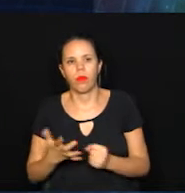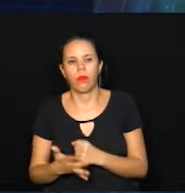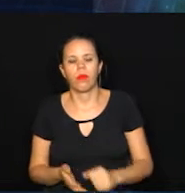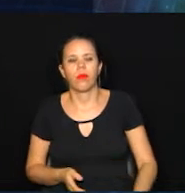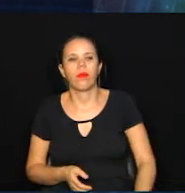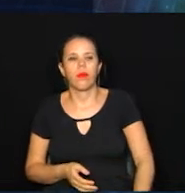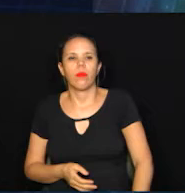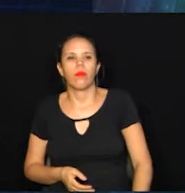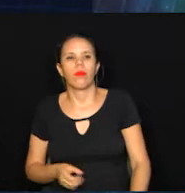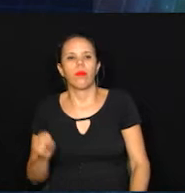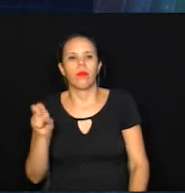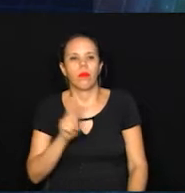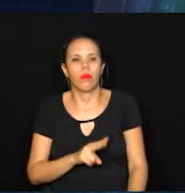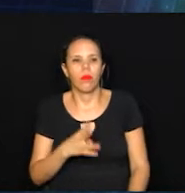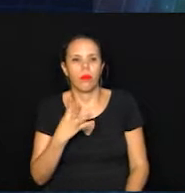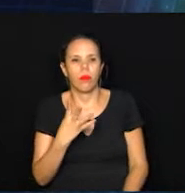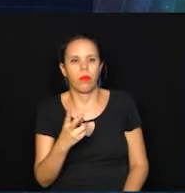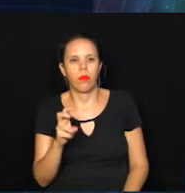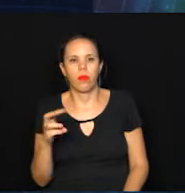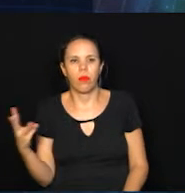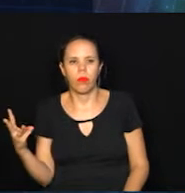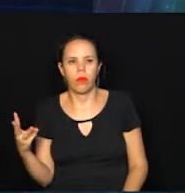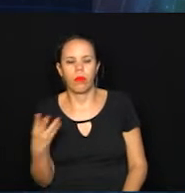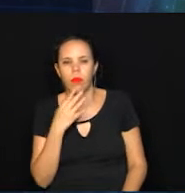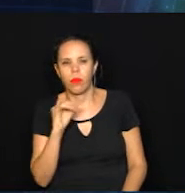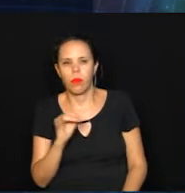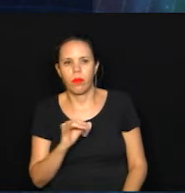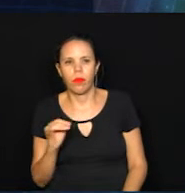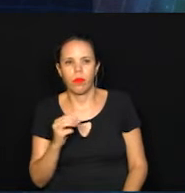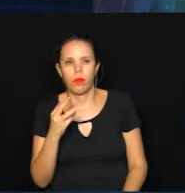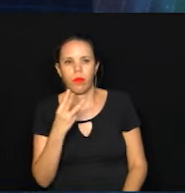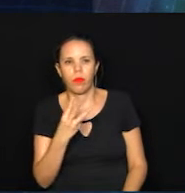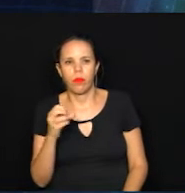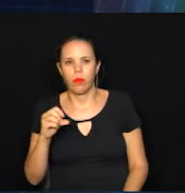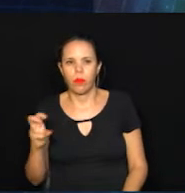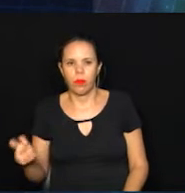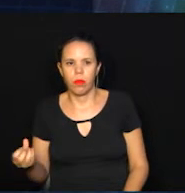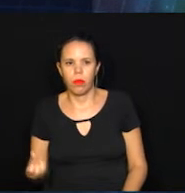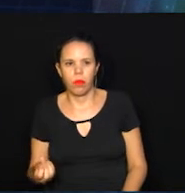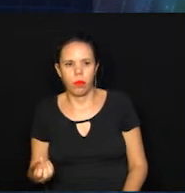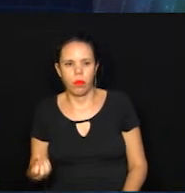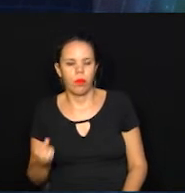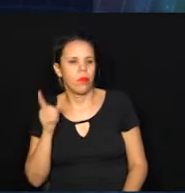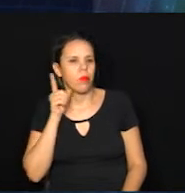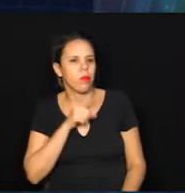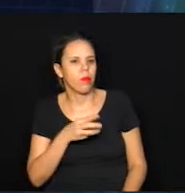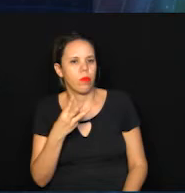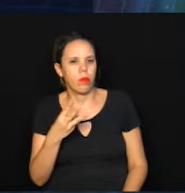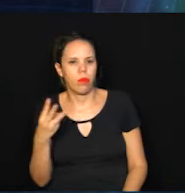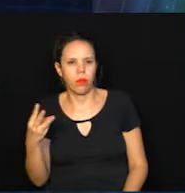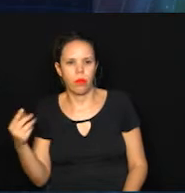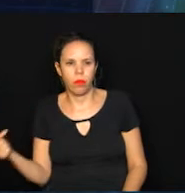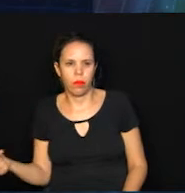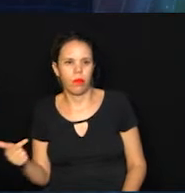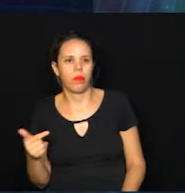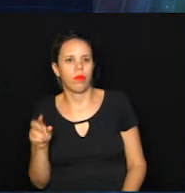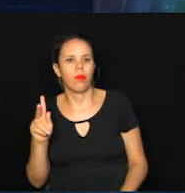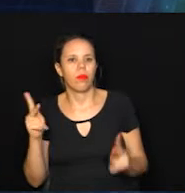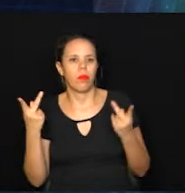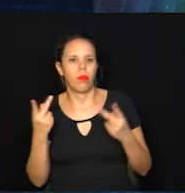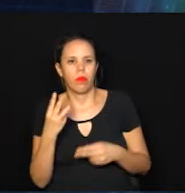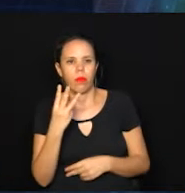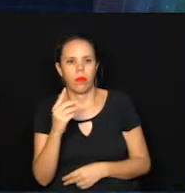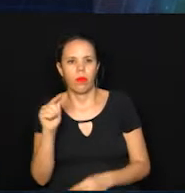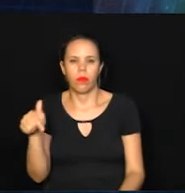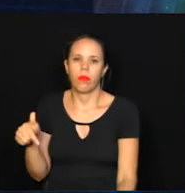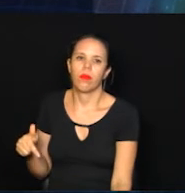Covid-19. Sumaré, 453, Indaiatuba, 396, Americana, 332,